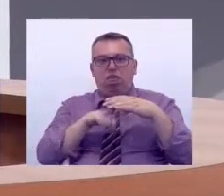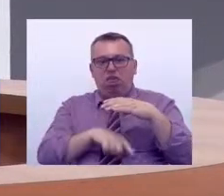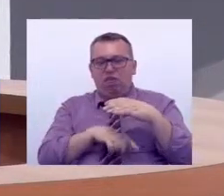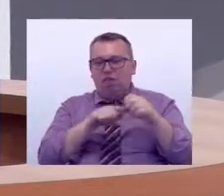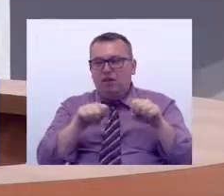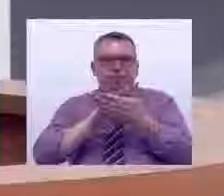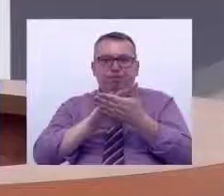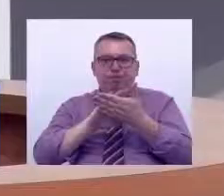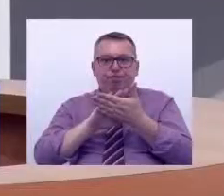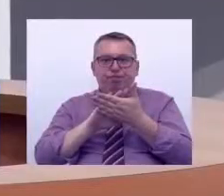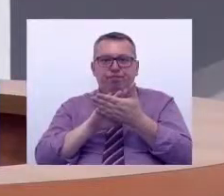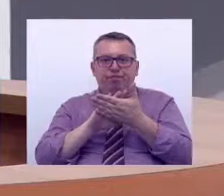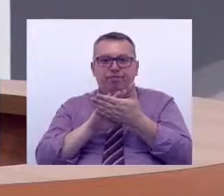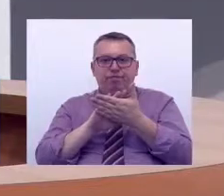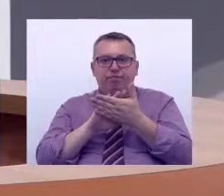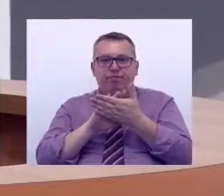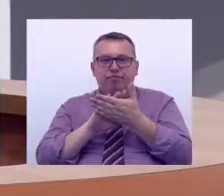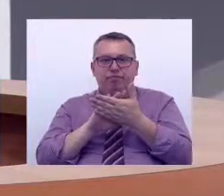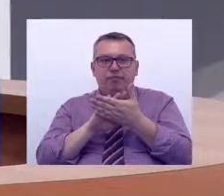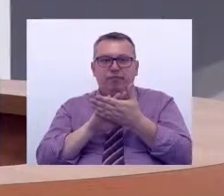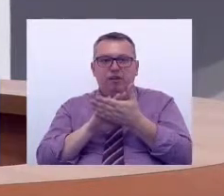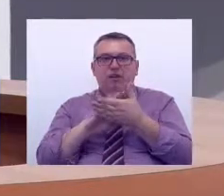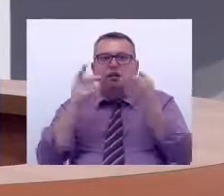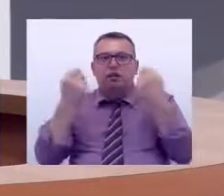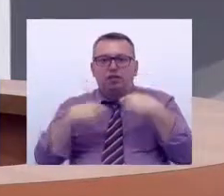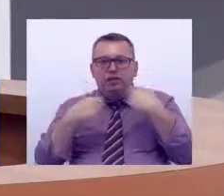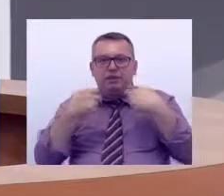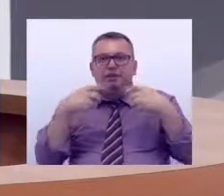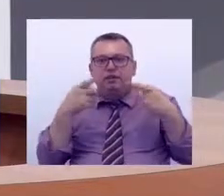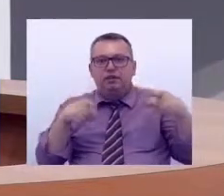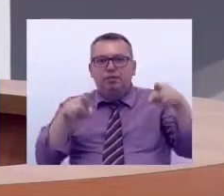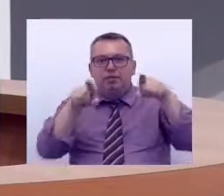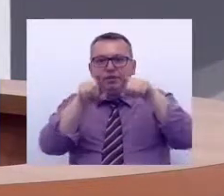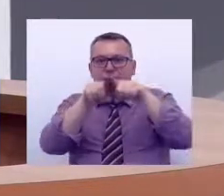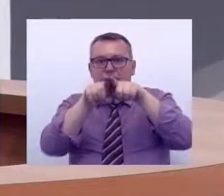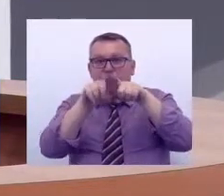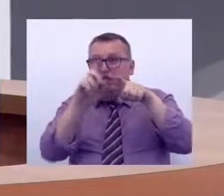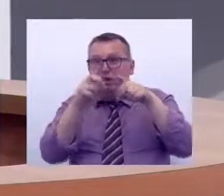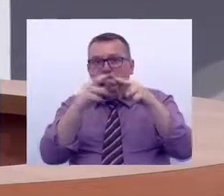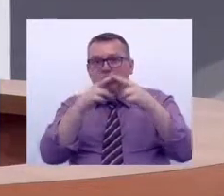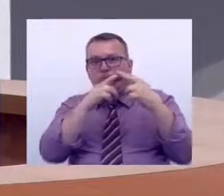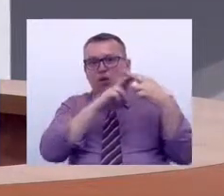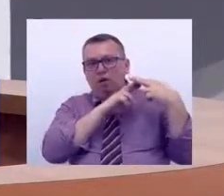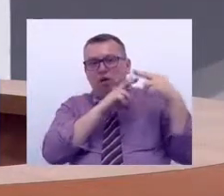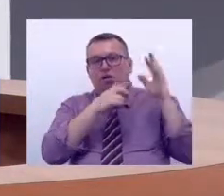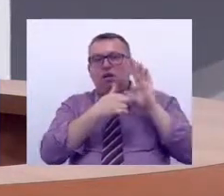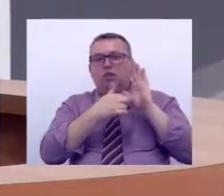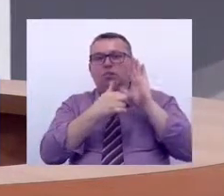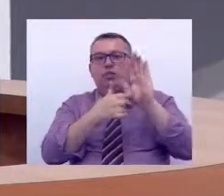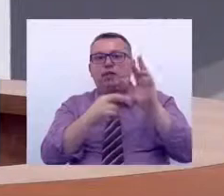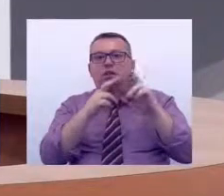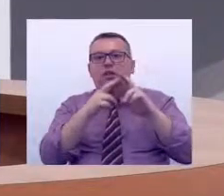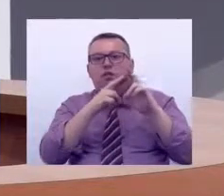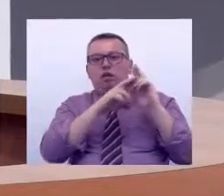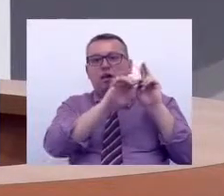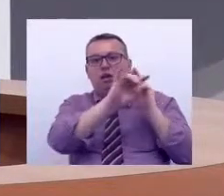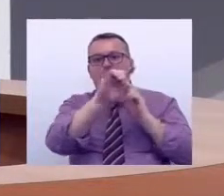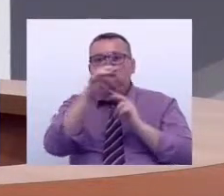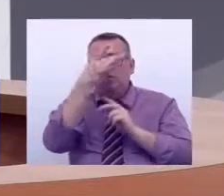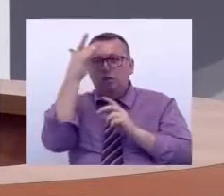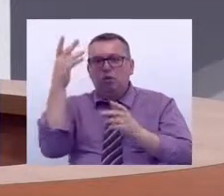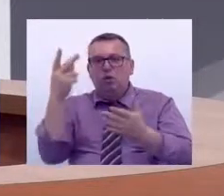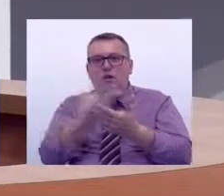mal gerido. Nós temos que ser parceiro, não responsável. Nós temos que apontar a responsabilidade de quem